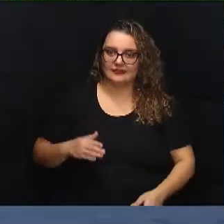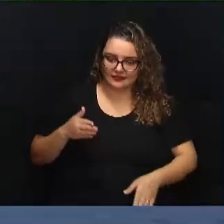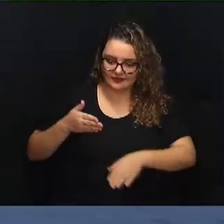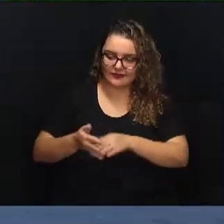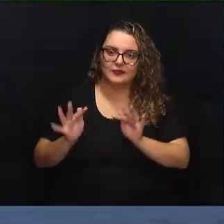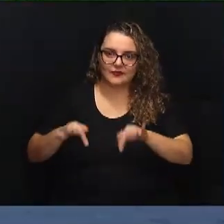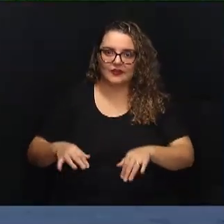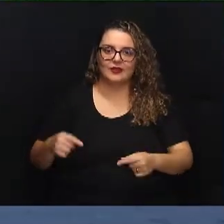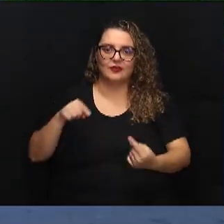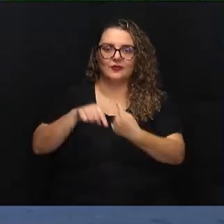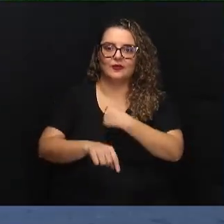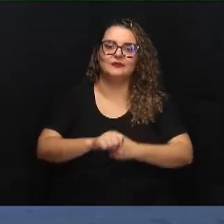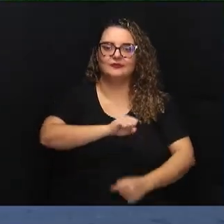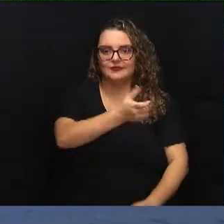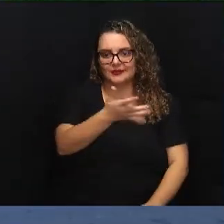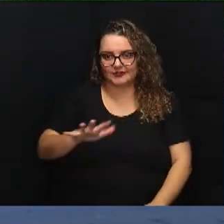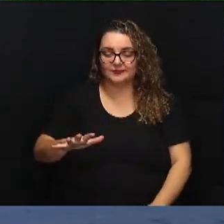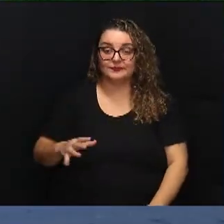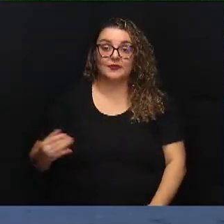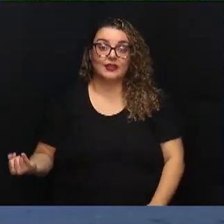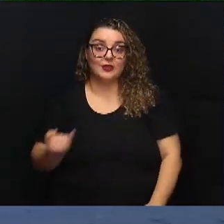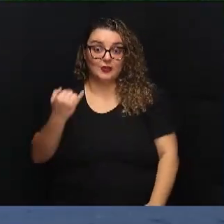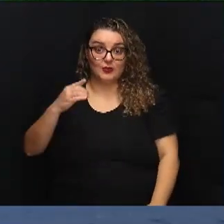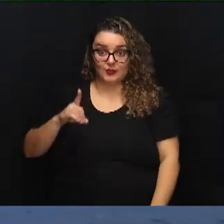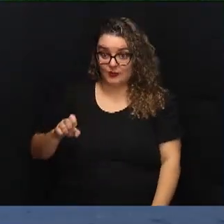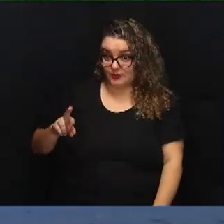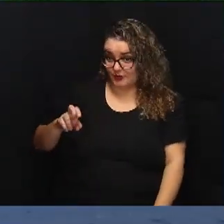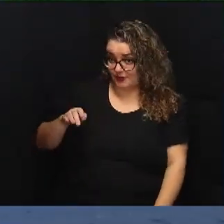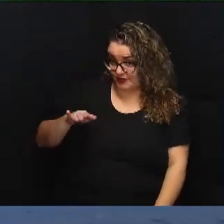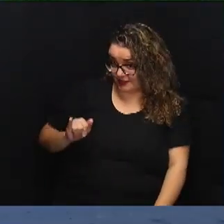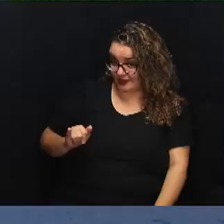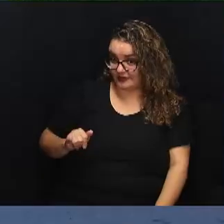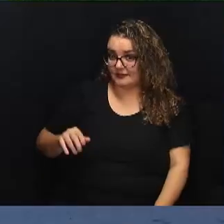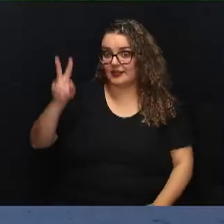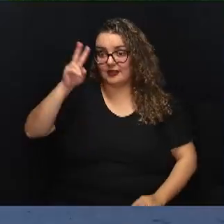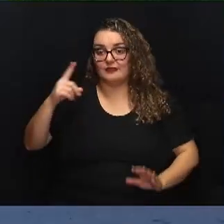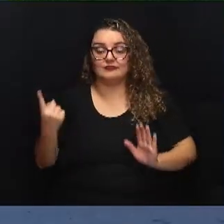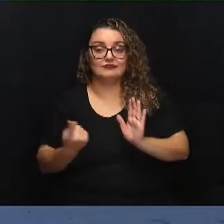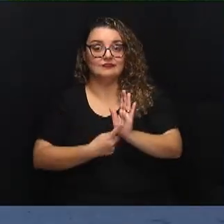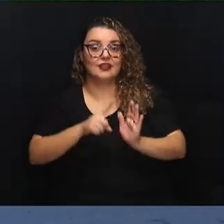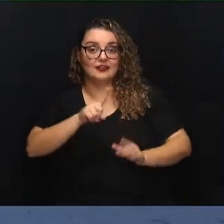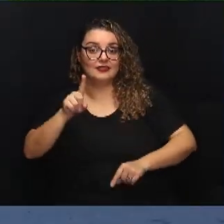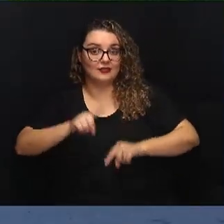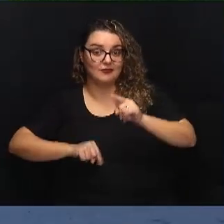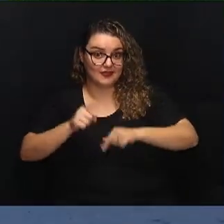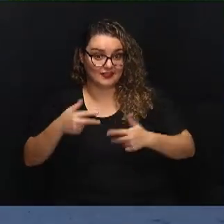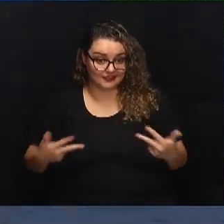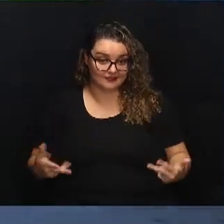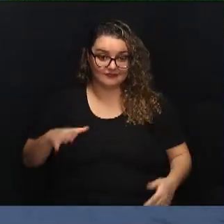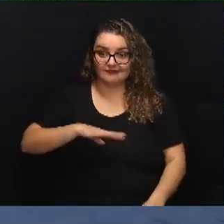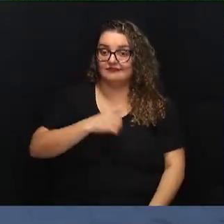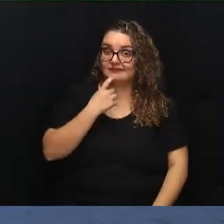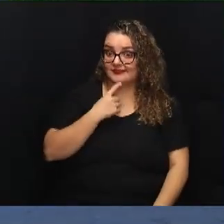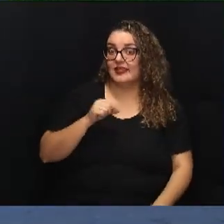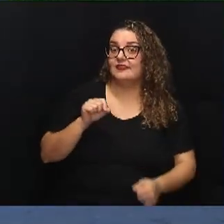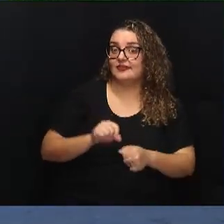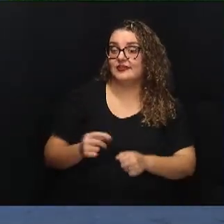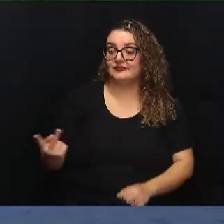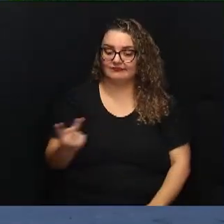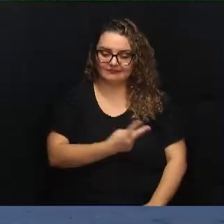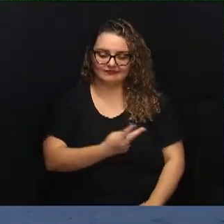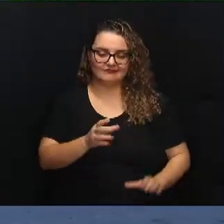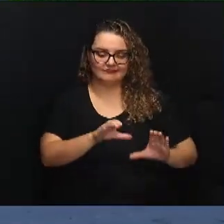Santos. O importante é que o derby, se tornando patrimônio imaterial de Campinas, faz com que os dois times